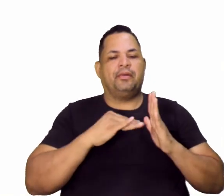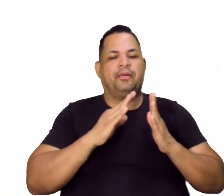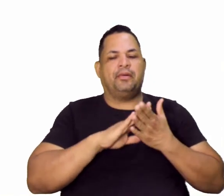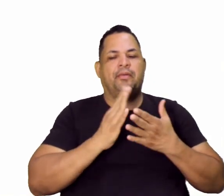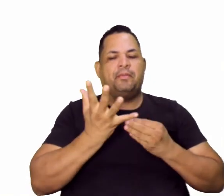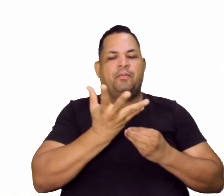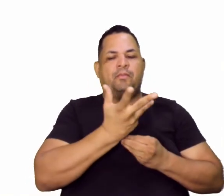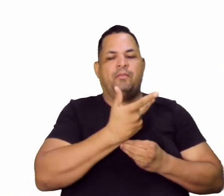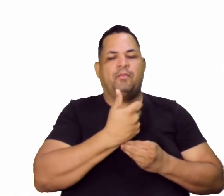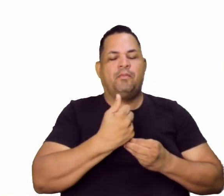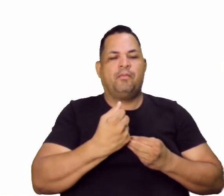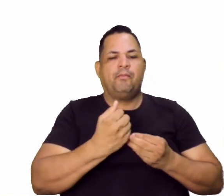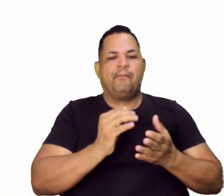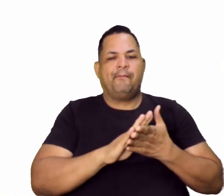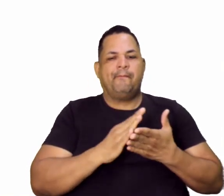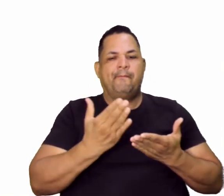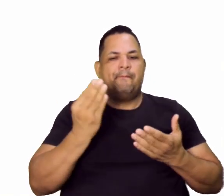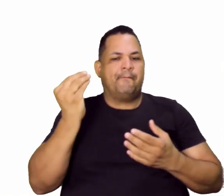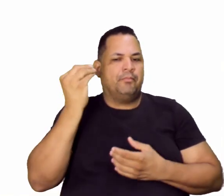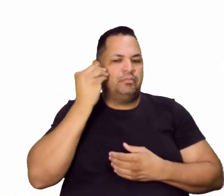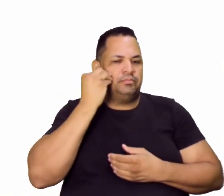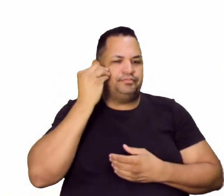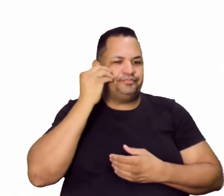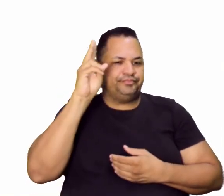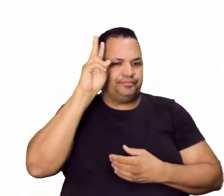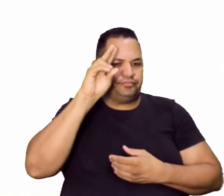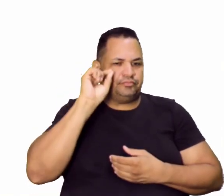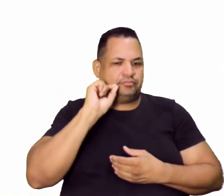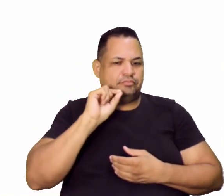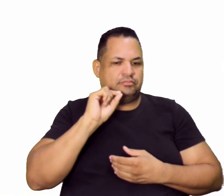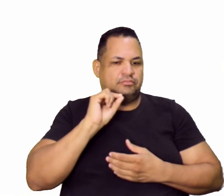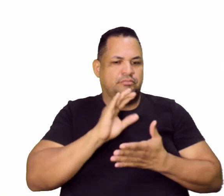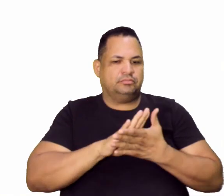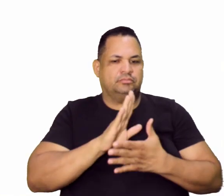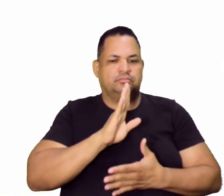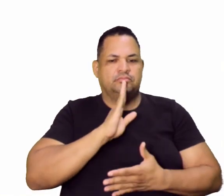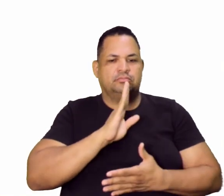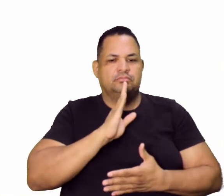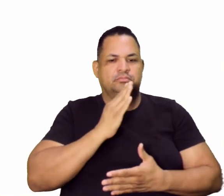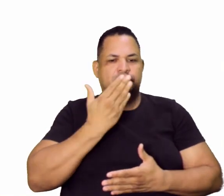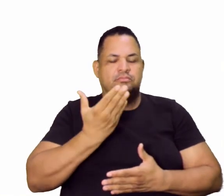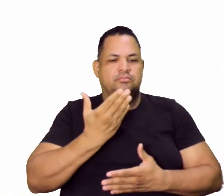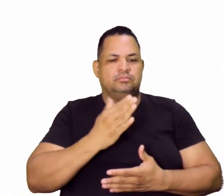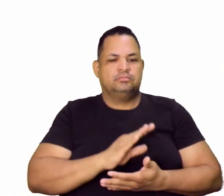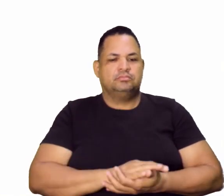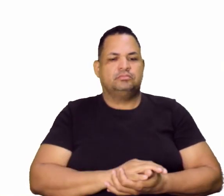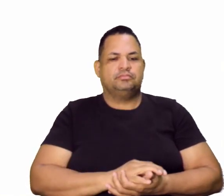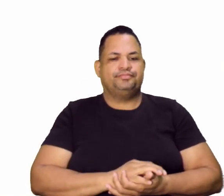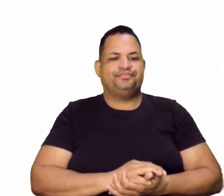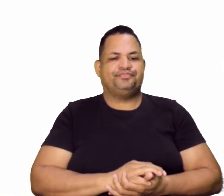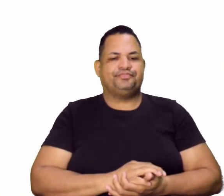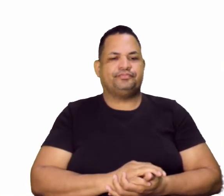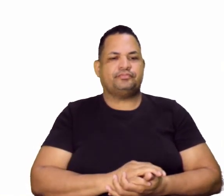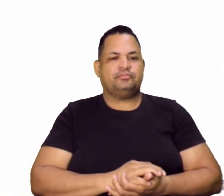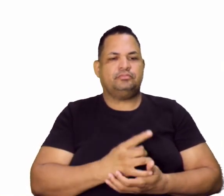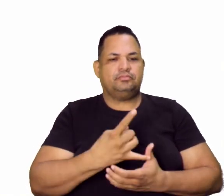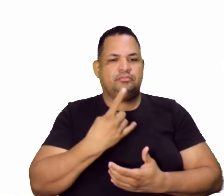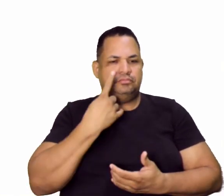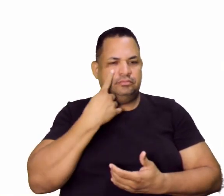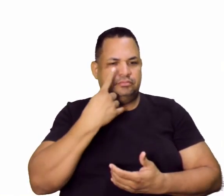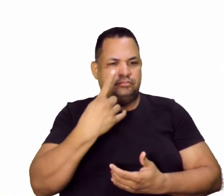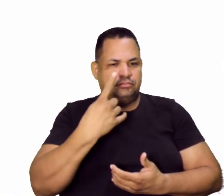Então, vocês terão que tentar lembrar o que você já conhece sobre essa obra de arte, ou seja, vão identificar